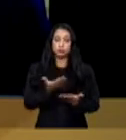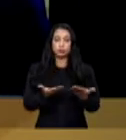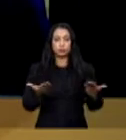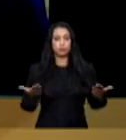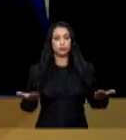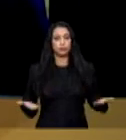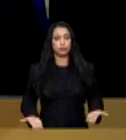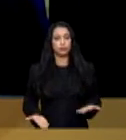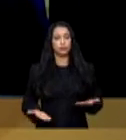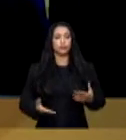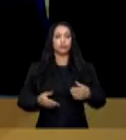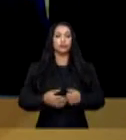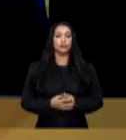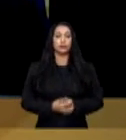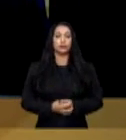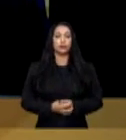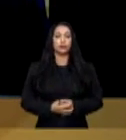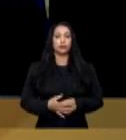senhor